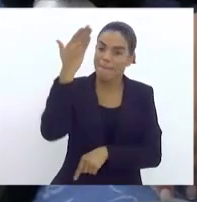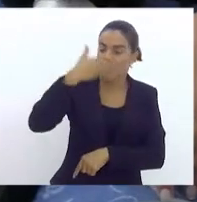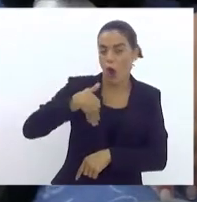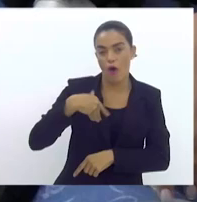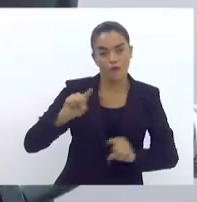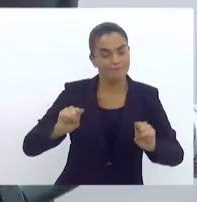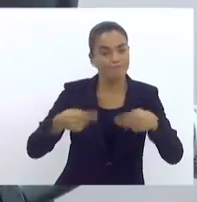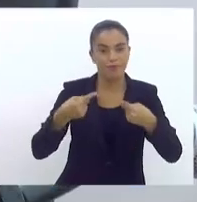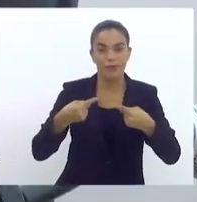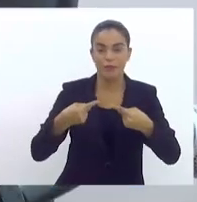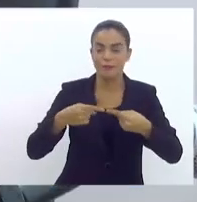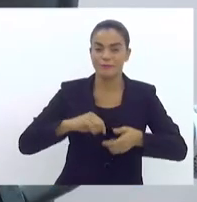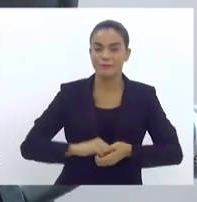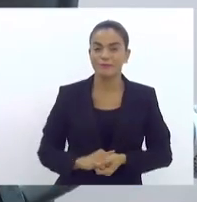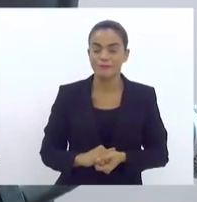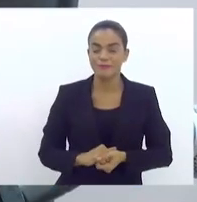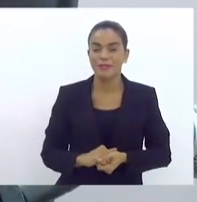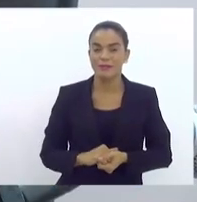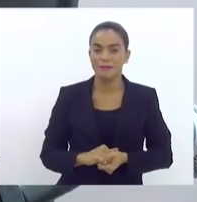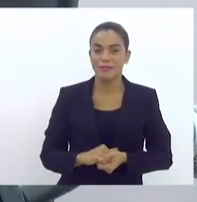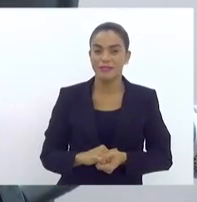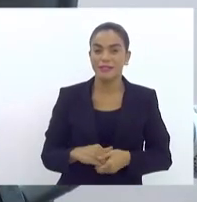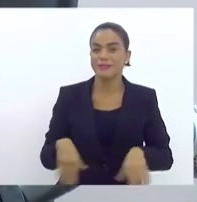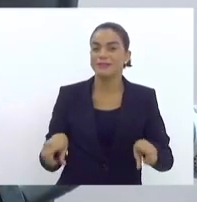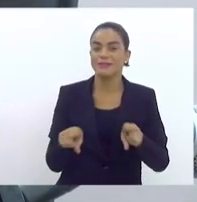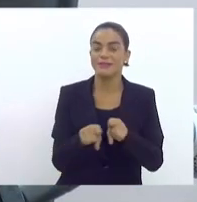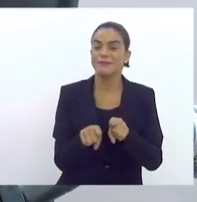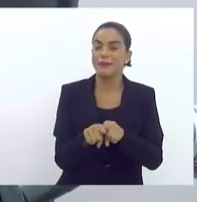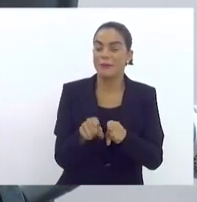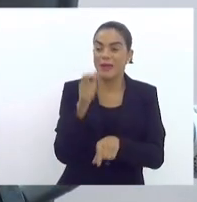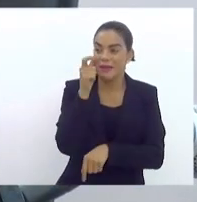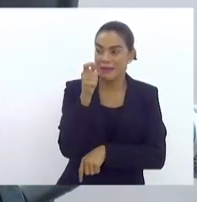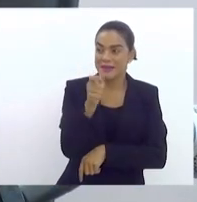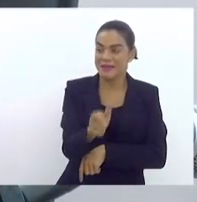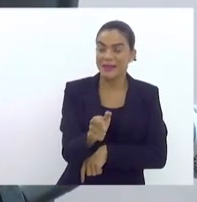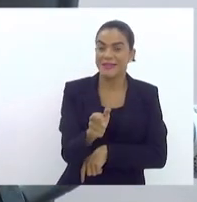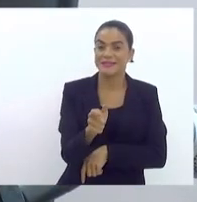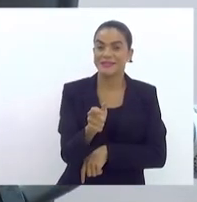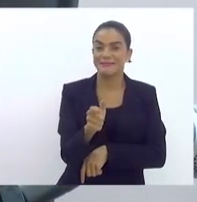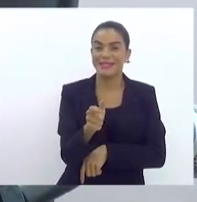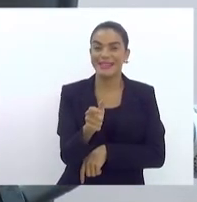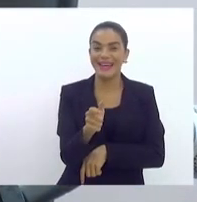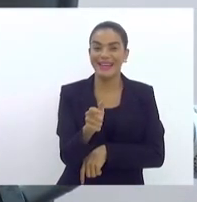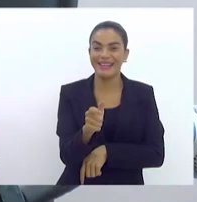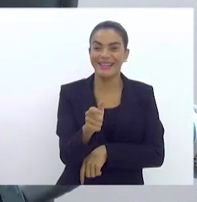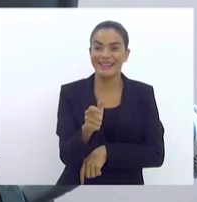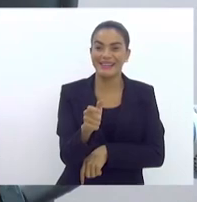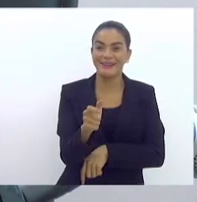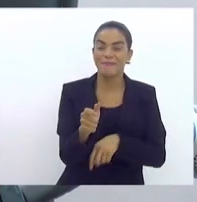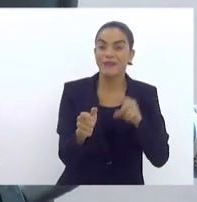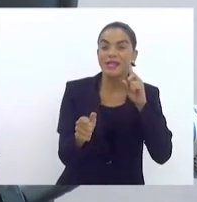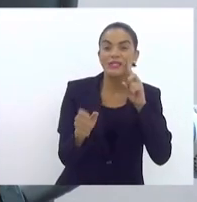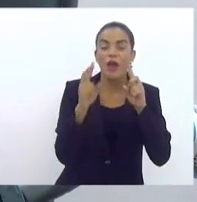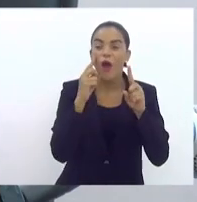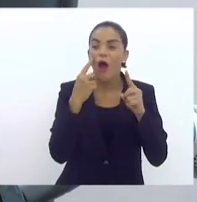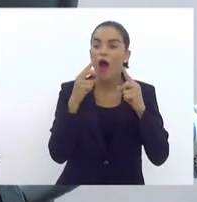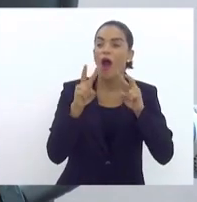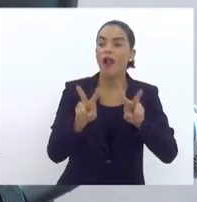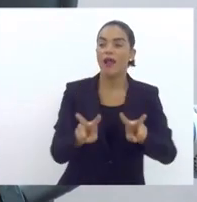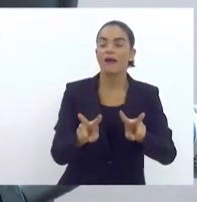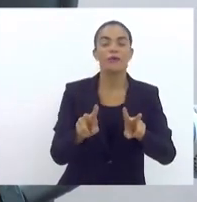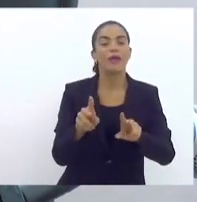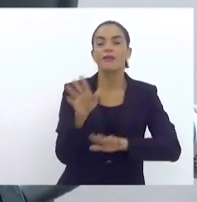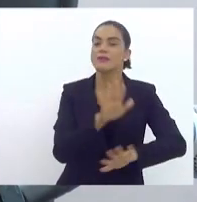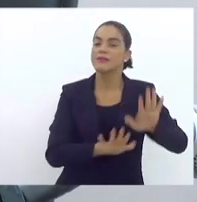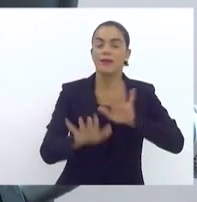o grande desafio a outra questão que eu achei super interessante que a sua ficou né esse olhar da prevenção e